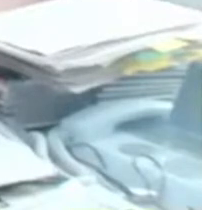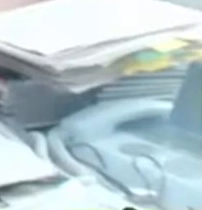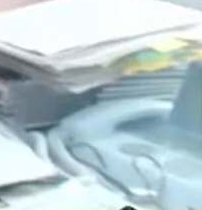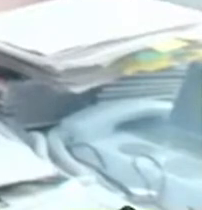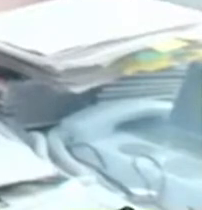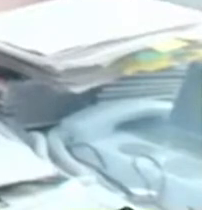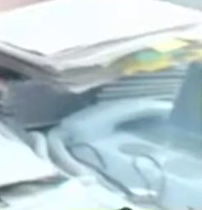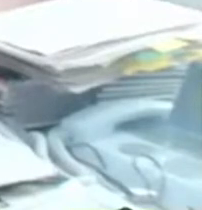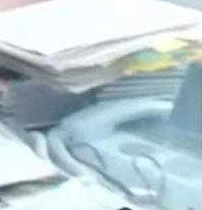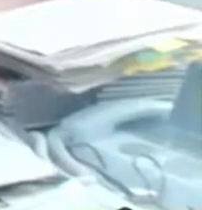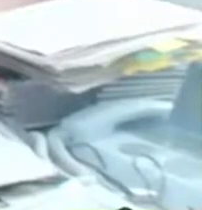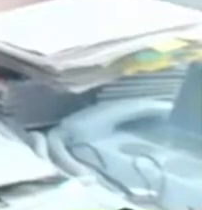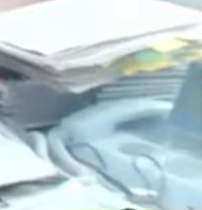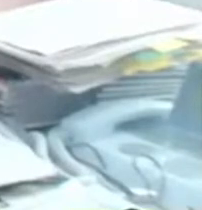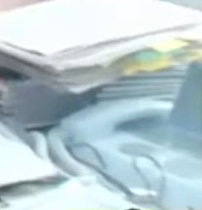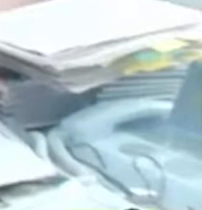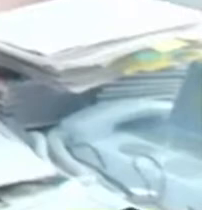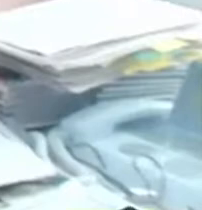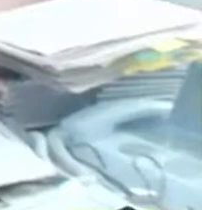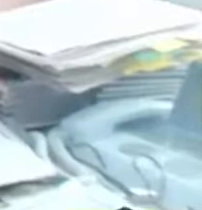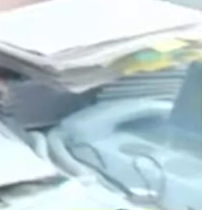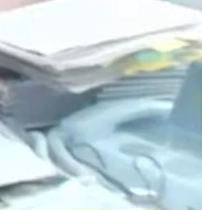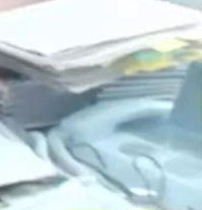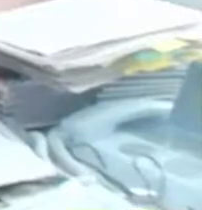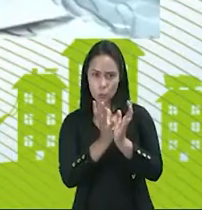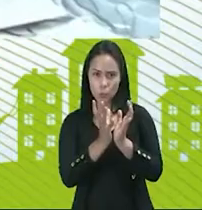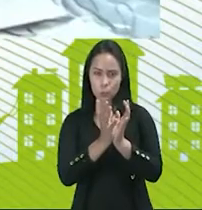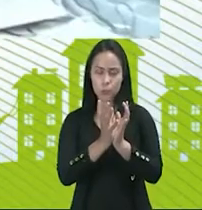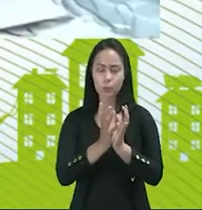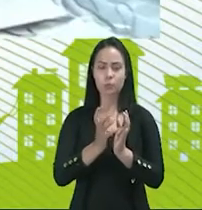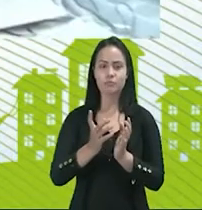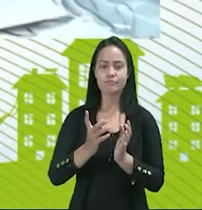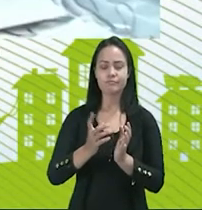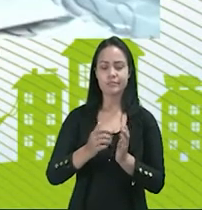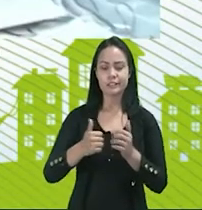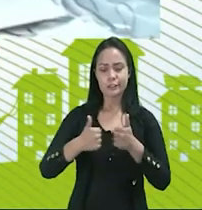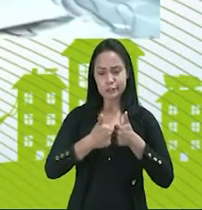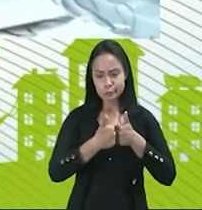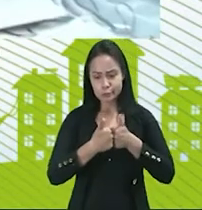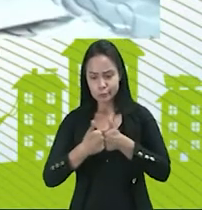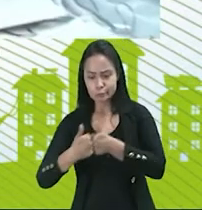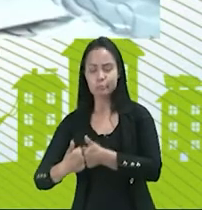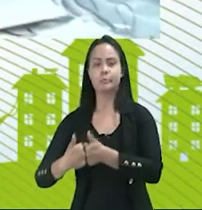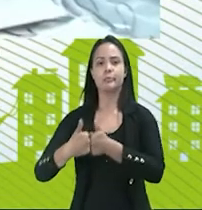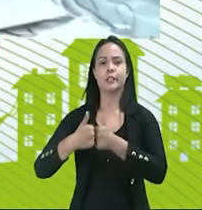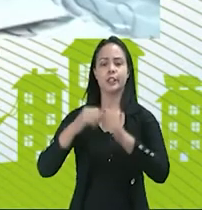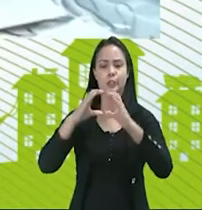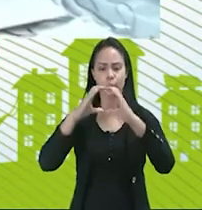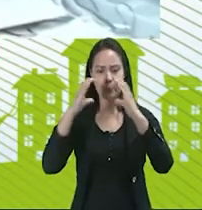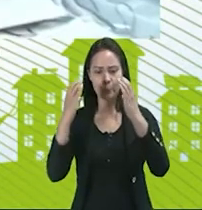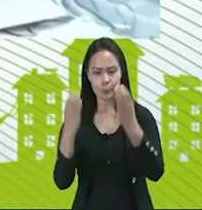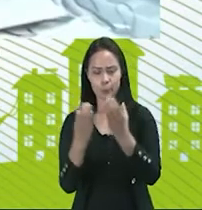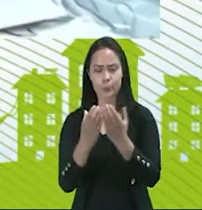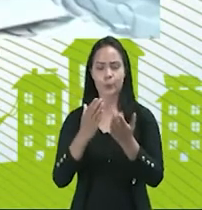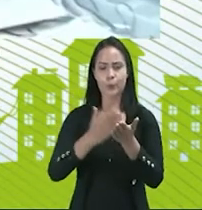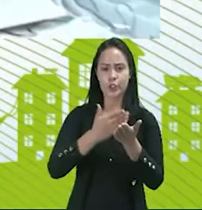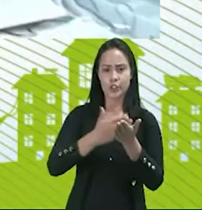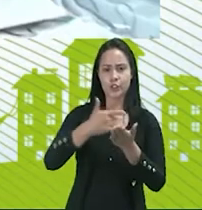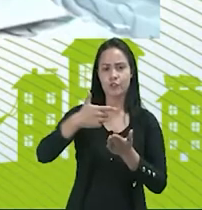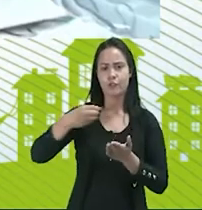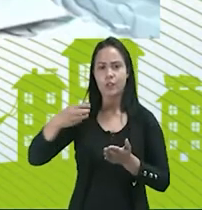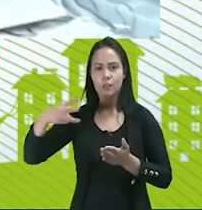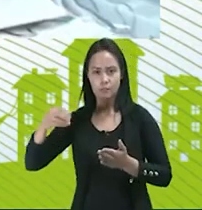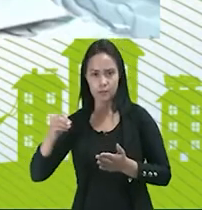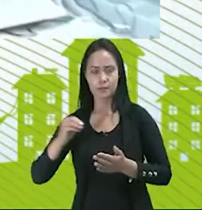criar este grupo de acompanhamento ou comitê da Agenda